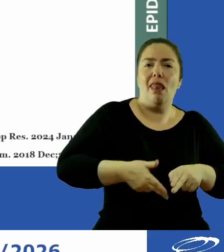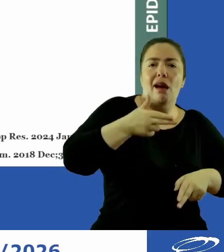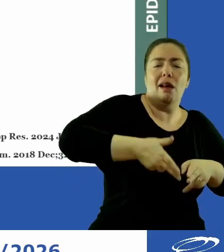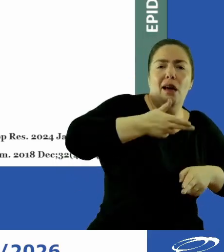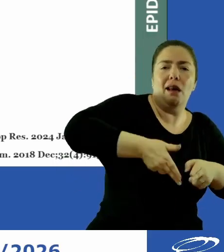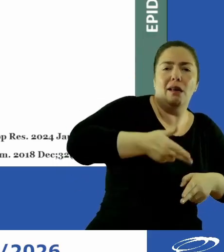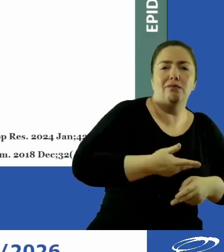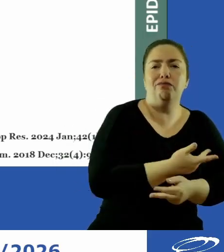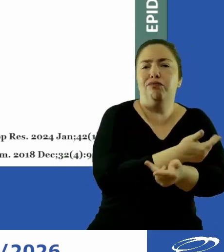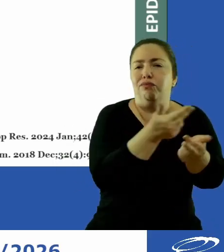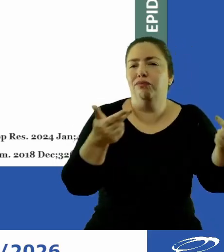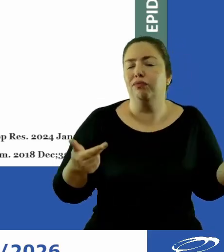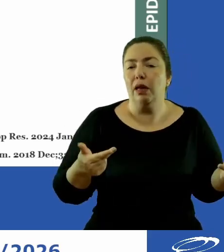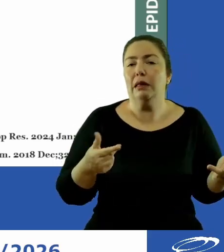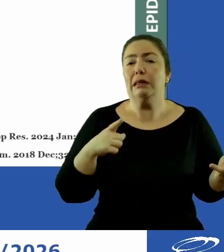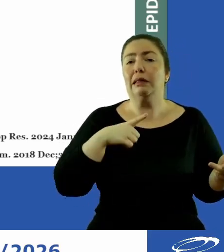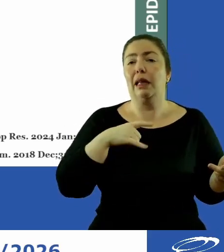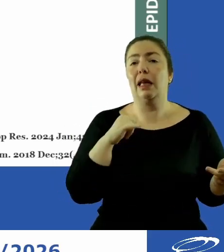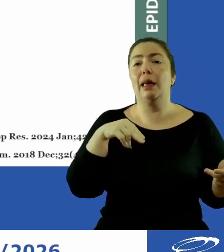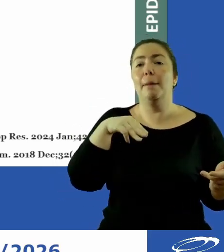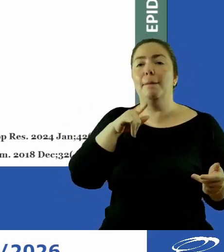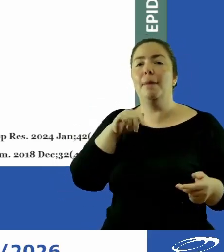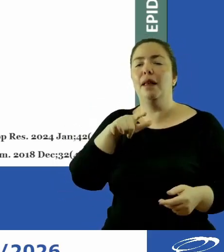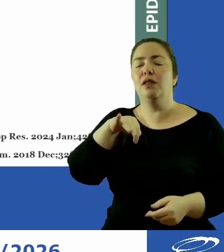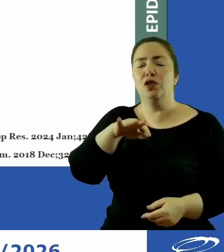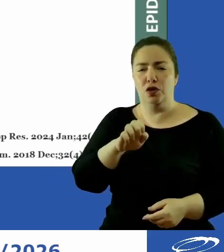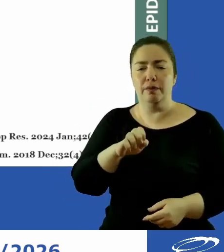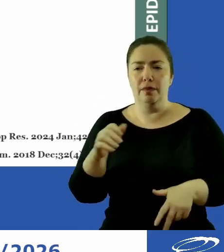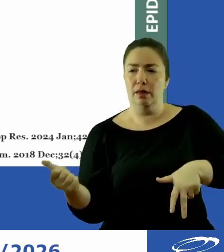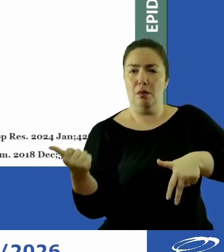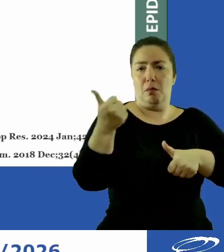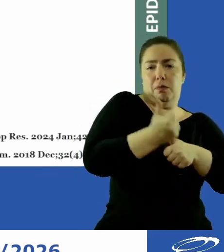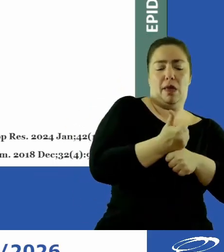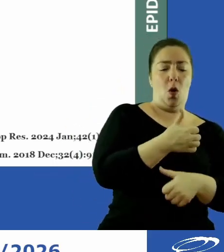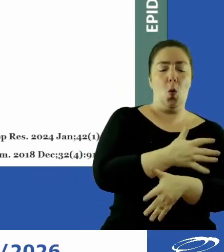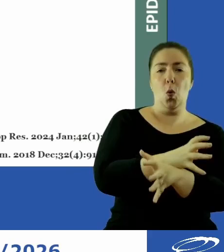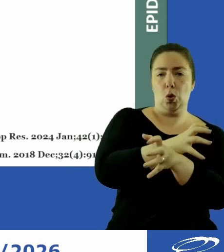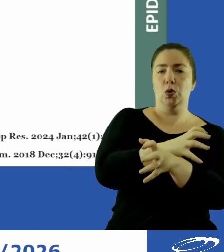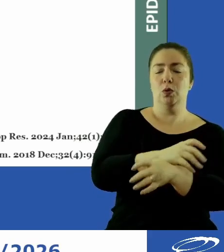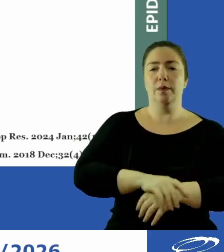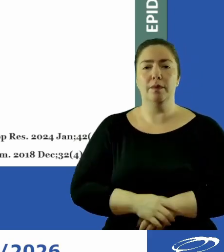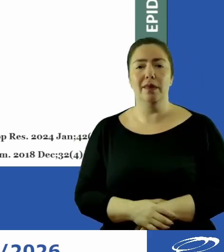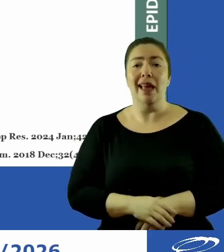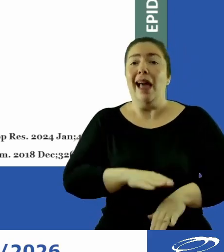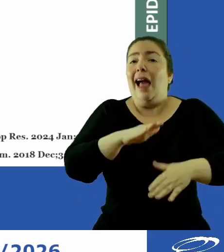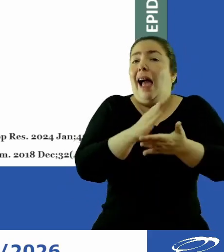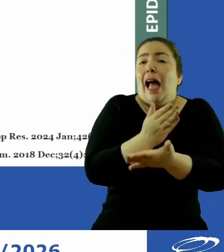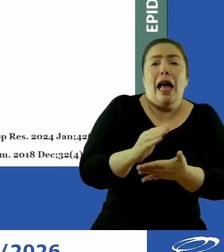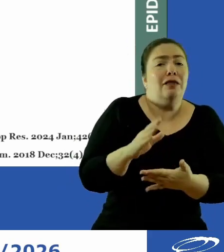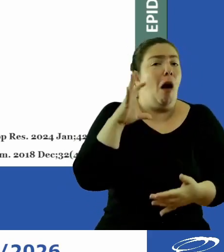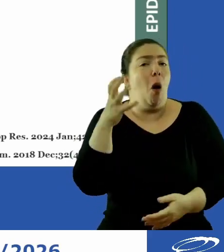implantes. Obviamente, os implantes ortopédicos são os mais comuns e infecta. E o que nós temos de epidemiologia no Brasil está